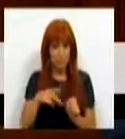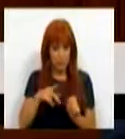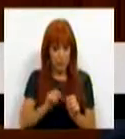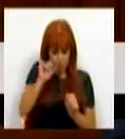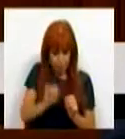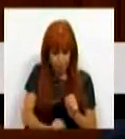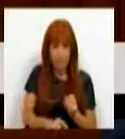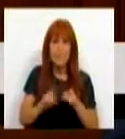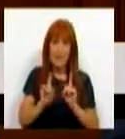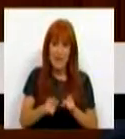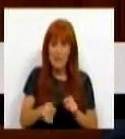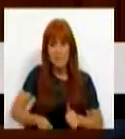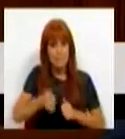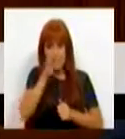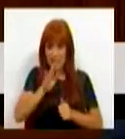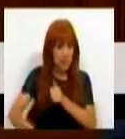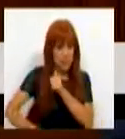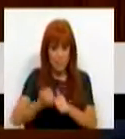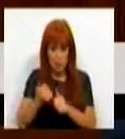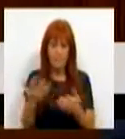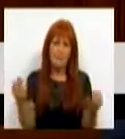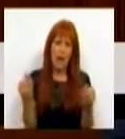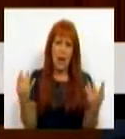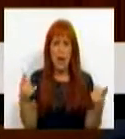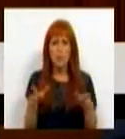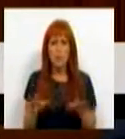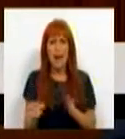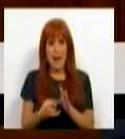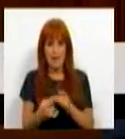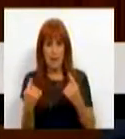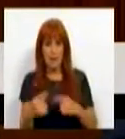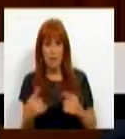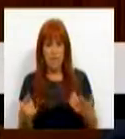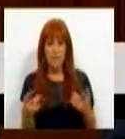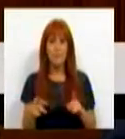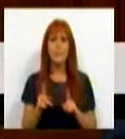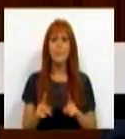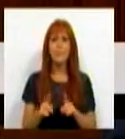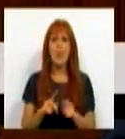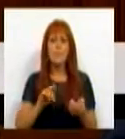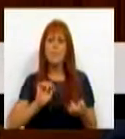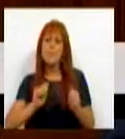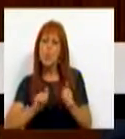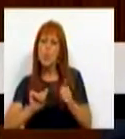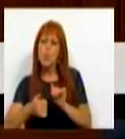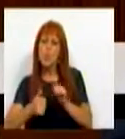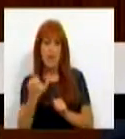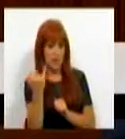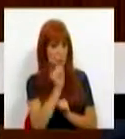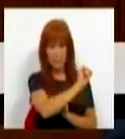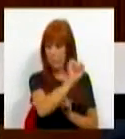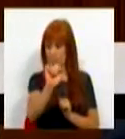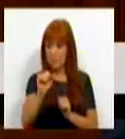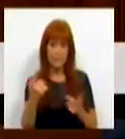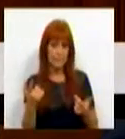nacional dessas melhores práticas, obviamente com necessidades de mudança nas